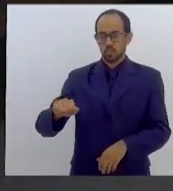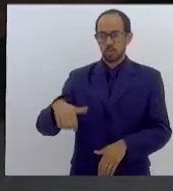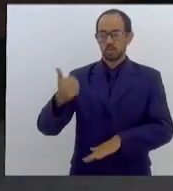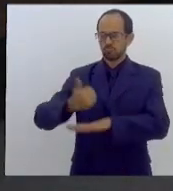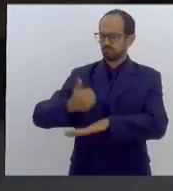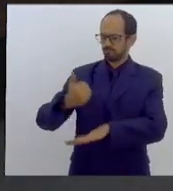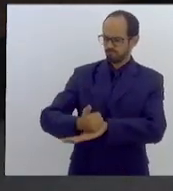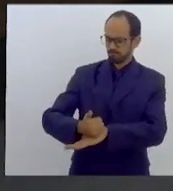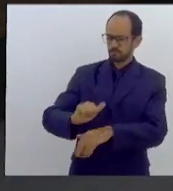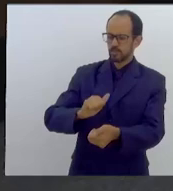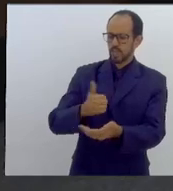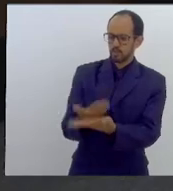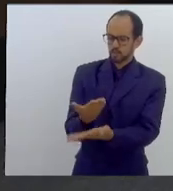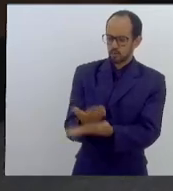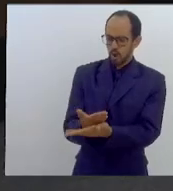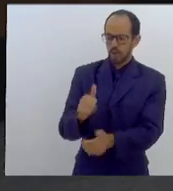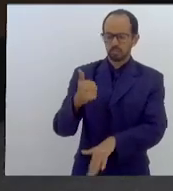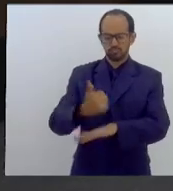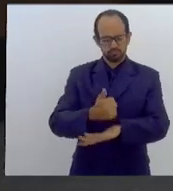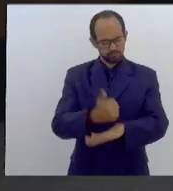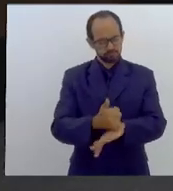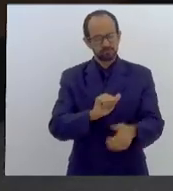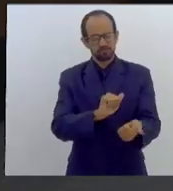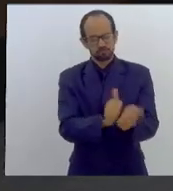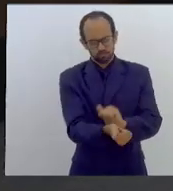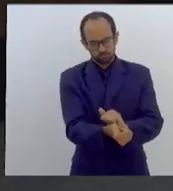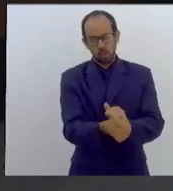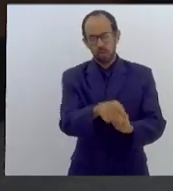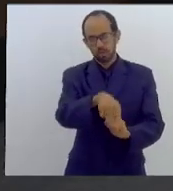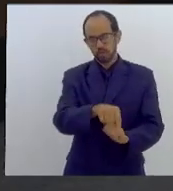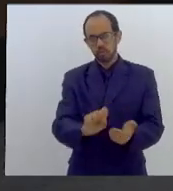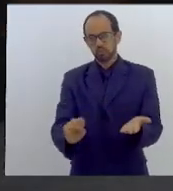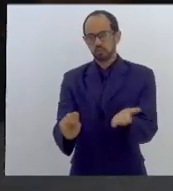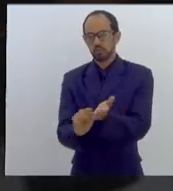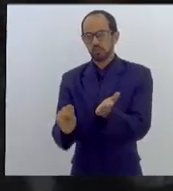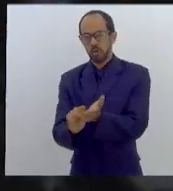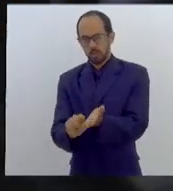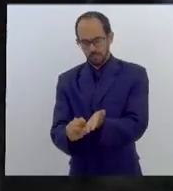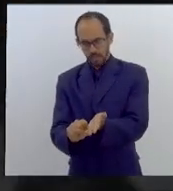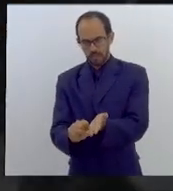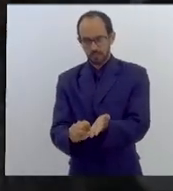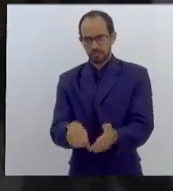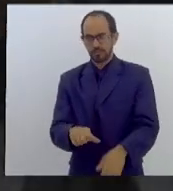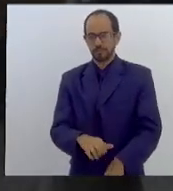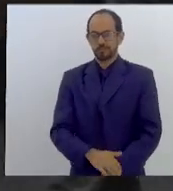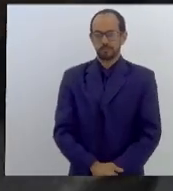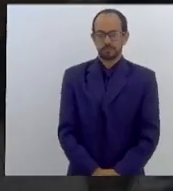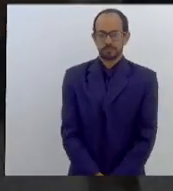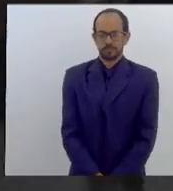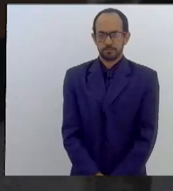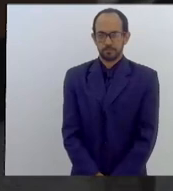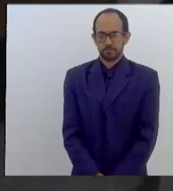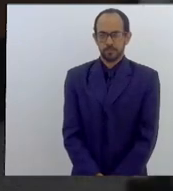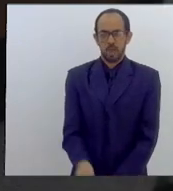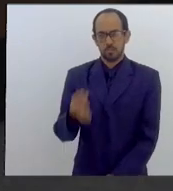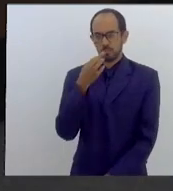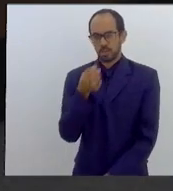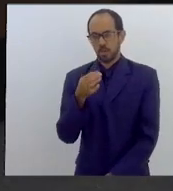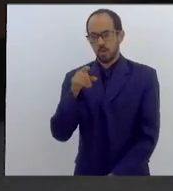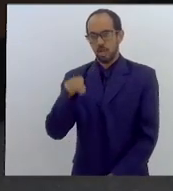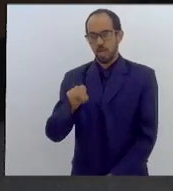no Esporte, no âmbito do Estado do Rio de Janeiro, de autoria do deputado Samuel Malafaia. O parecer